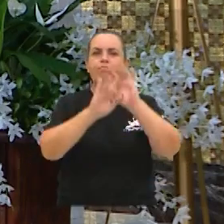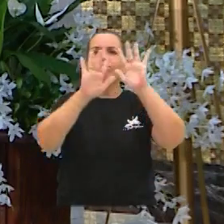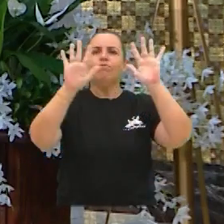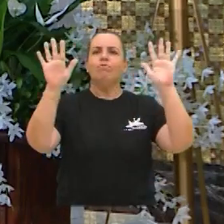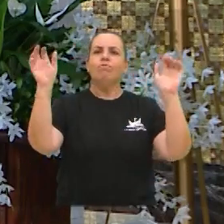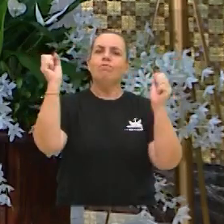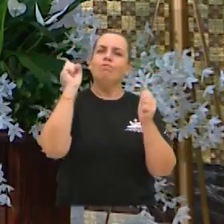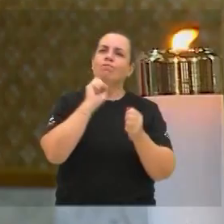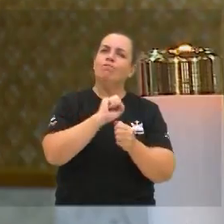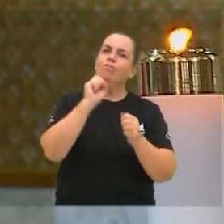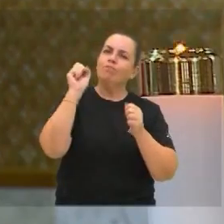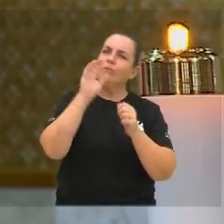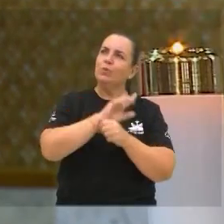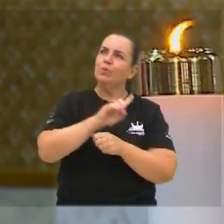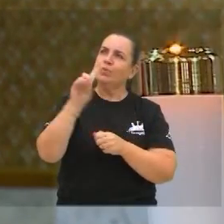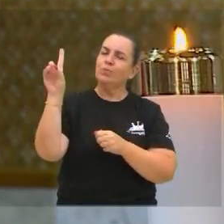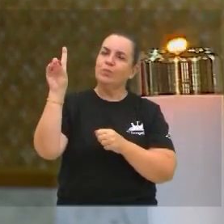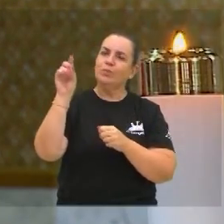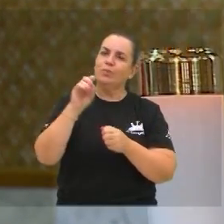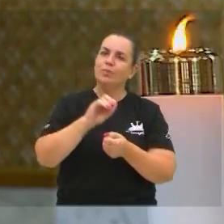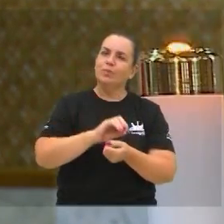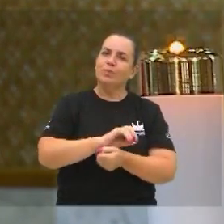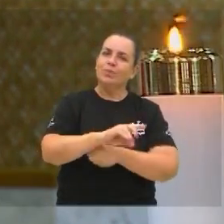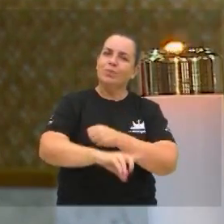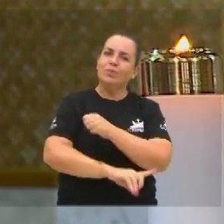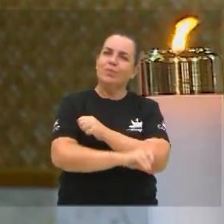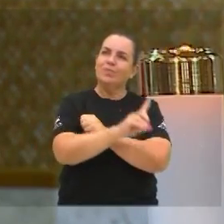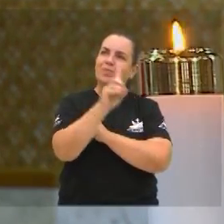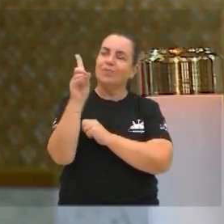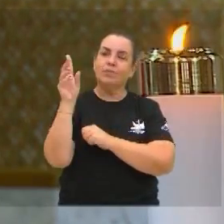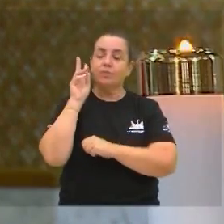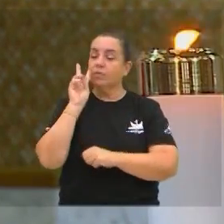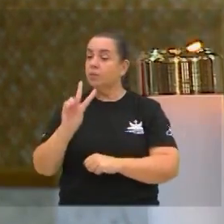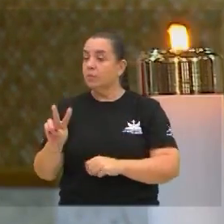aurora. Levanta os olhos ao redor e